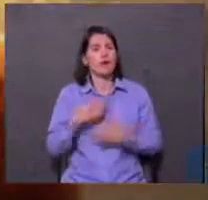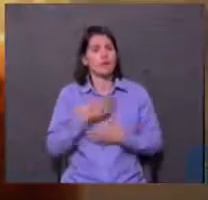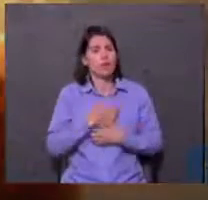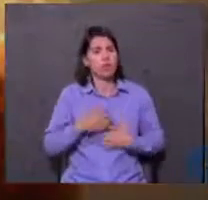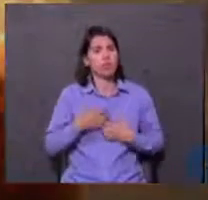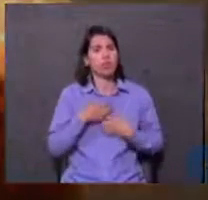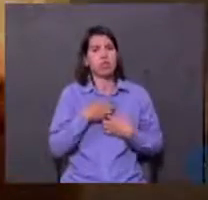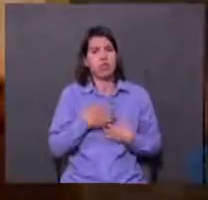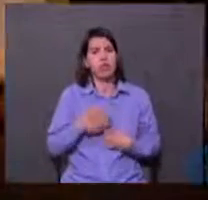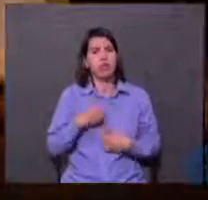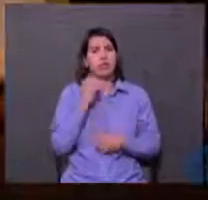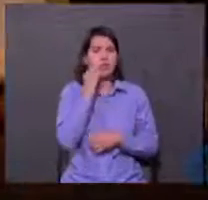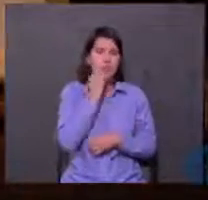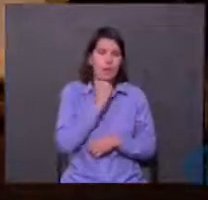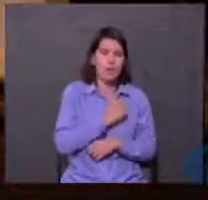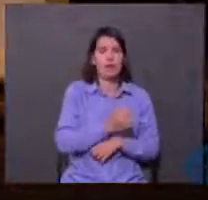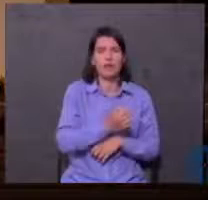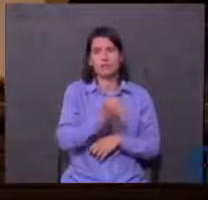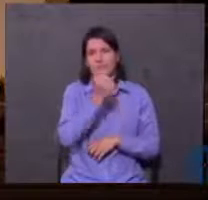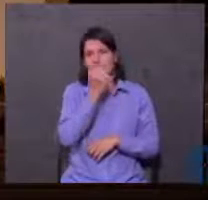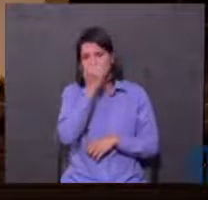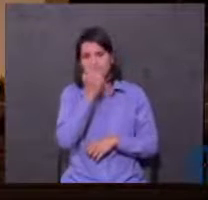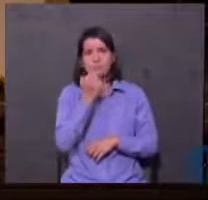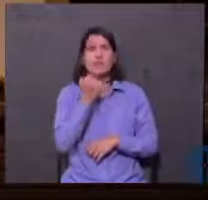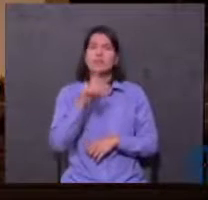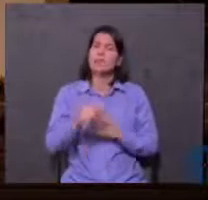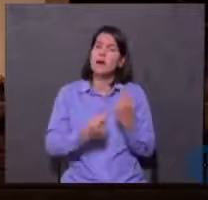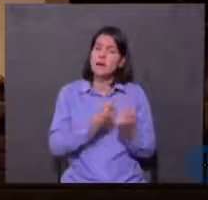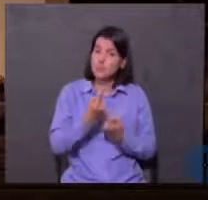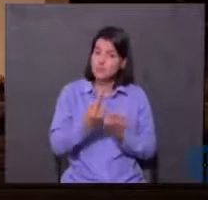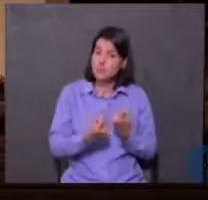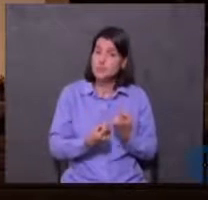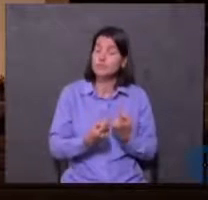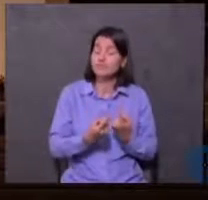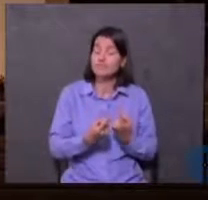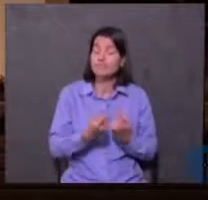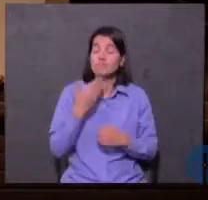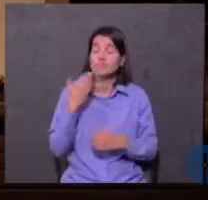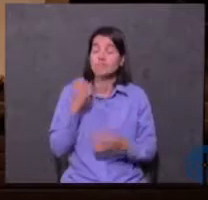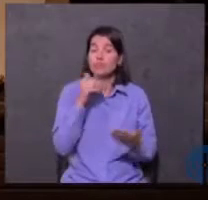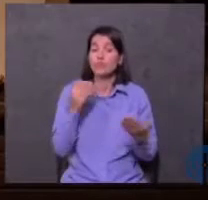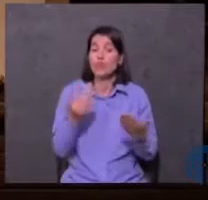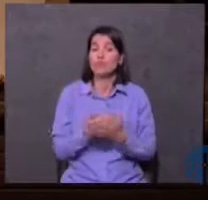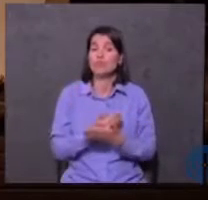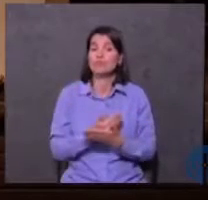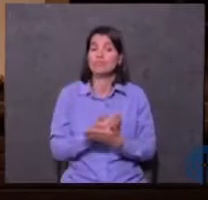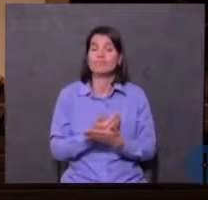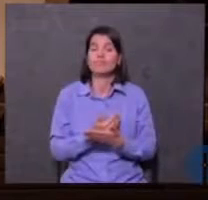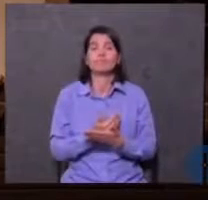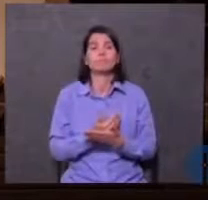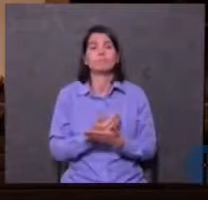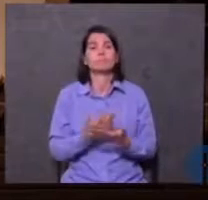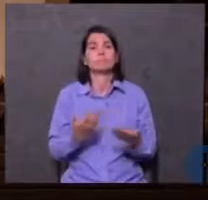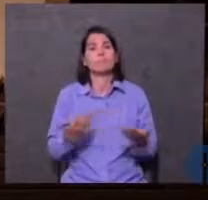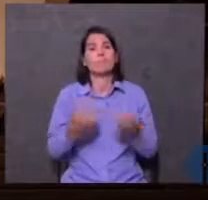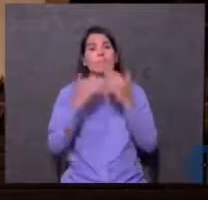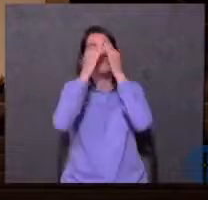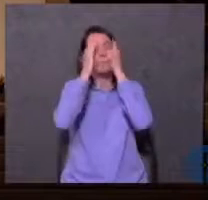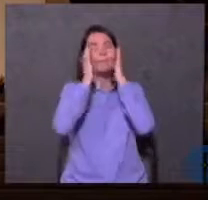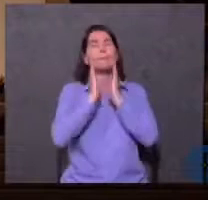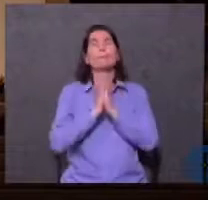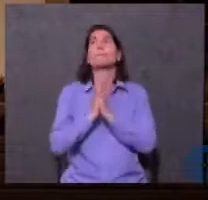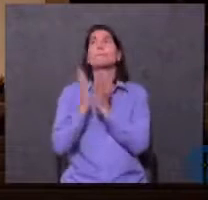desazão e, ás veces, até a morte prematura. Que a Santísima Virxen nos